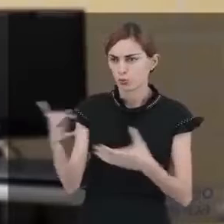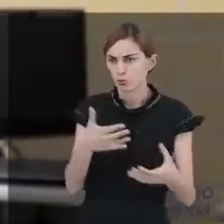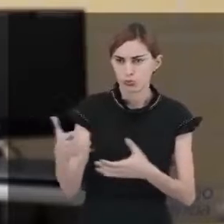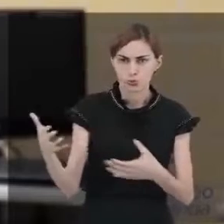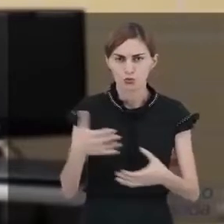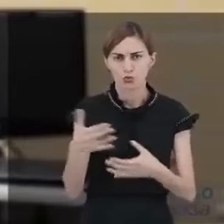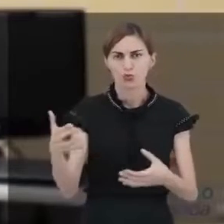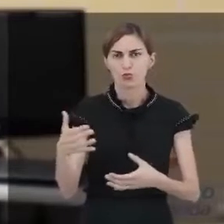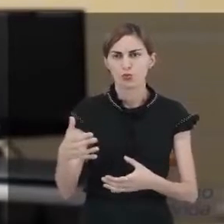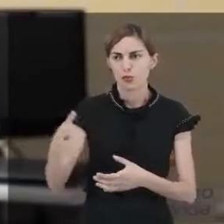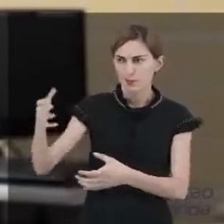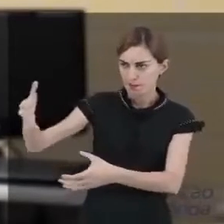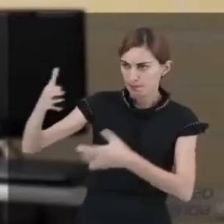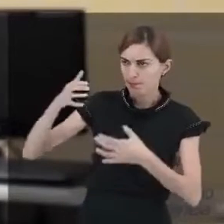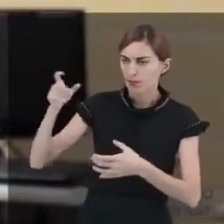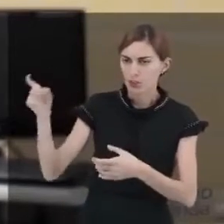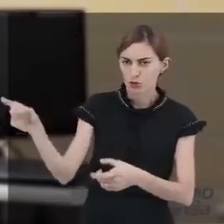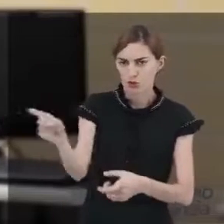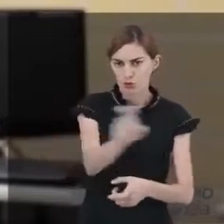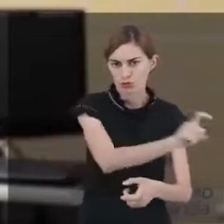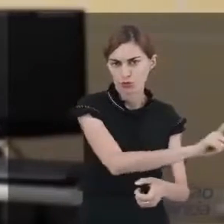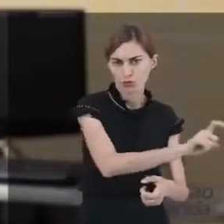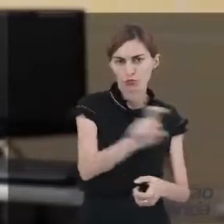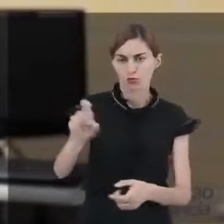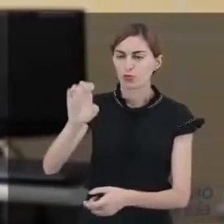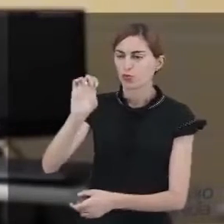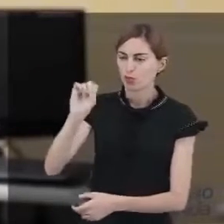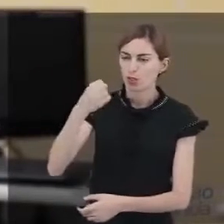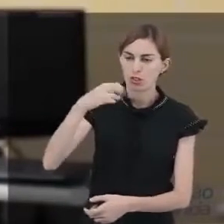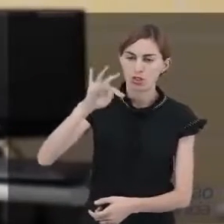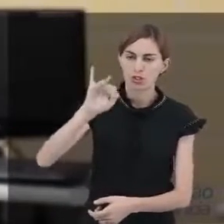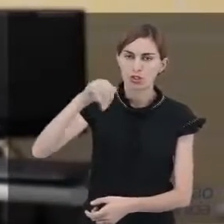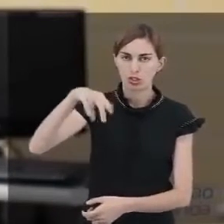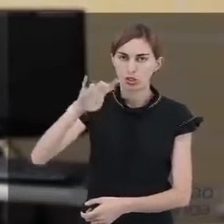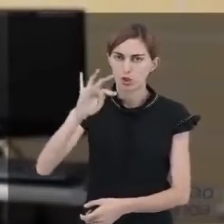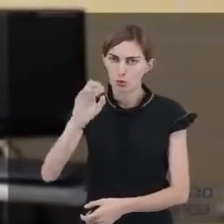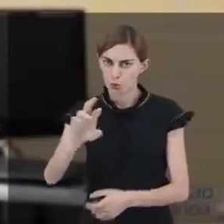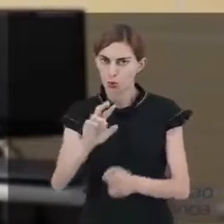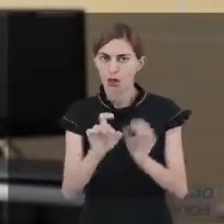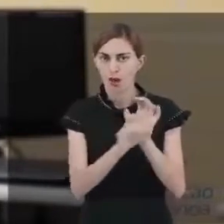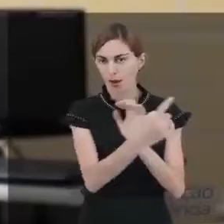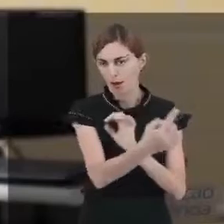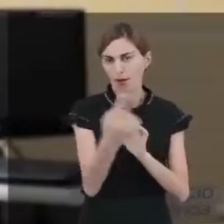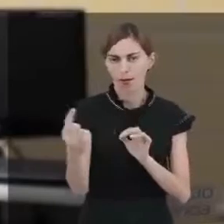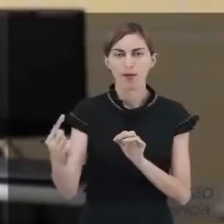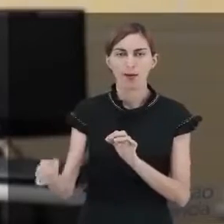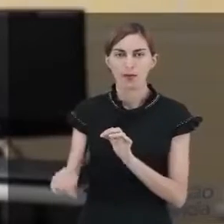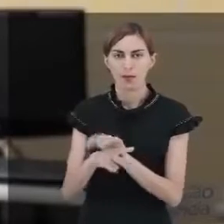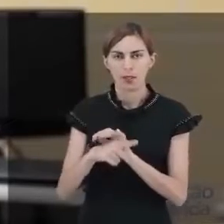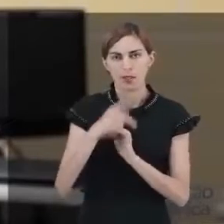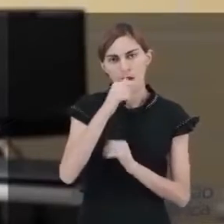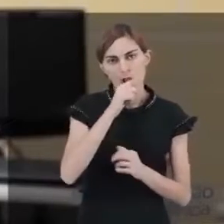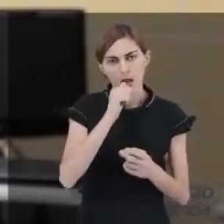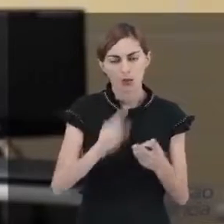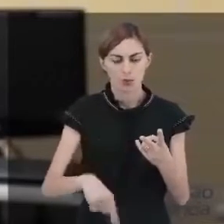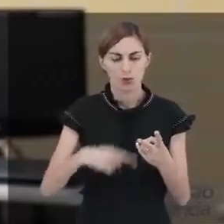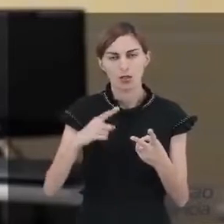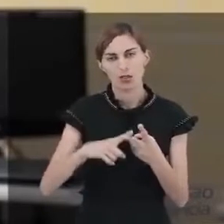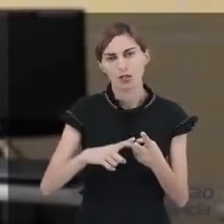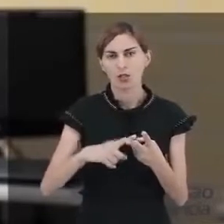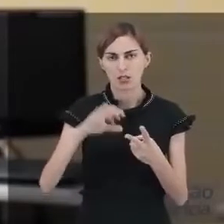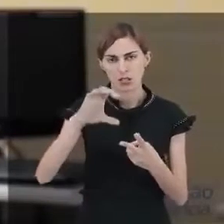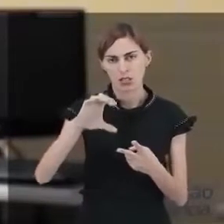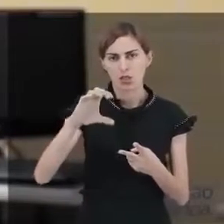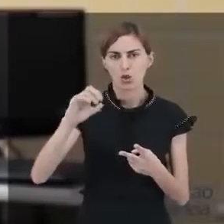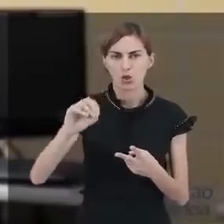extintores, esse tem os extintores de cada classe de incêndio, tá? Tem o extintor do tipo de água, o extintor do tipo